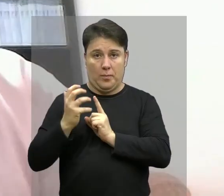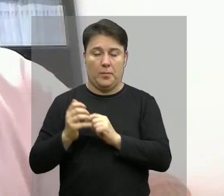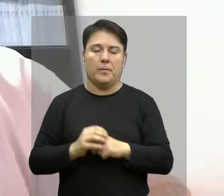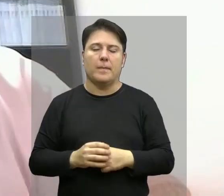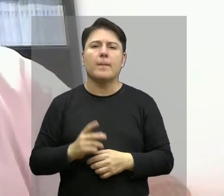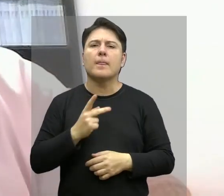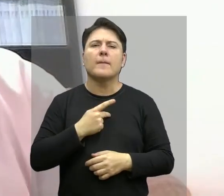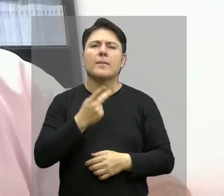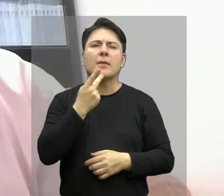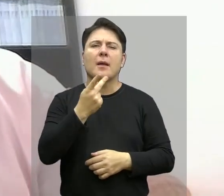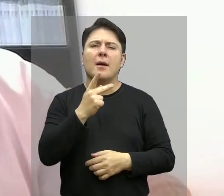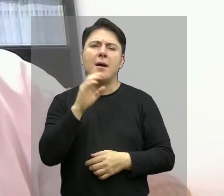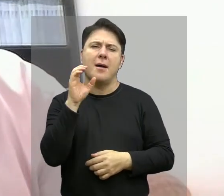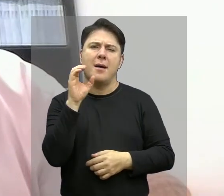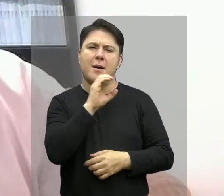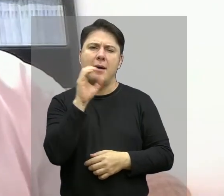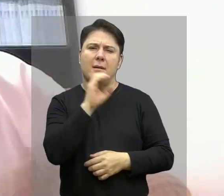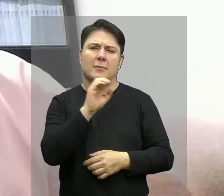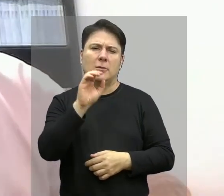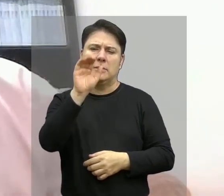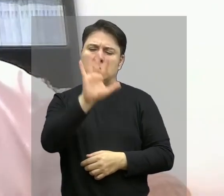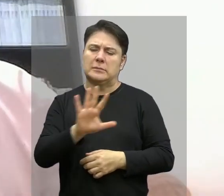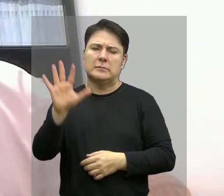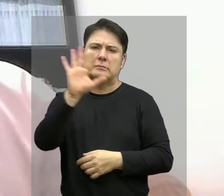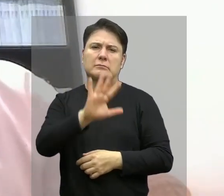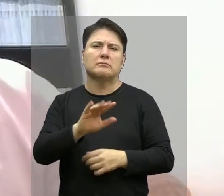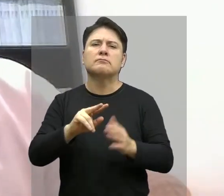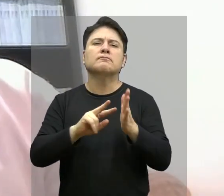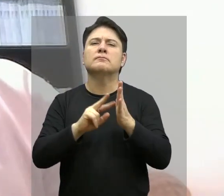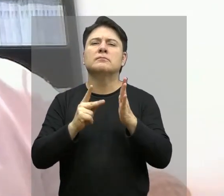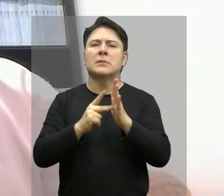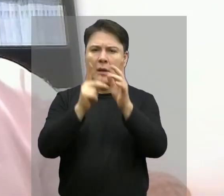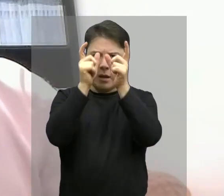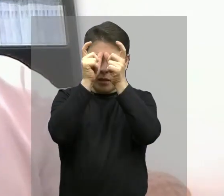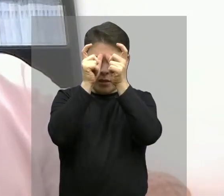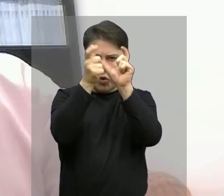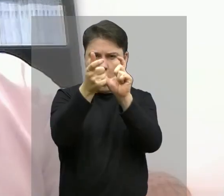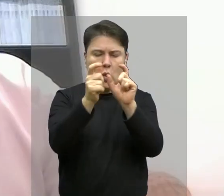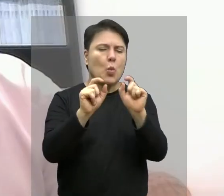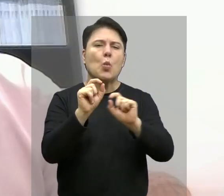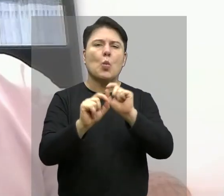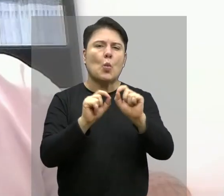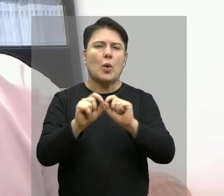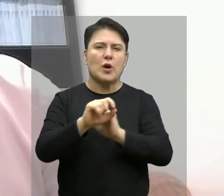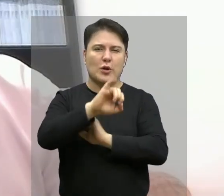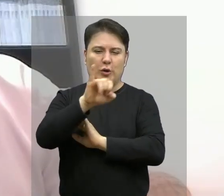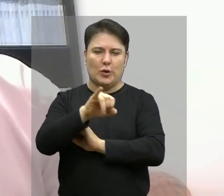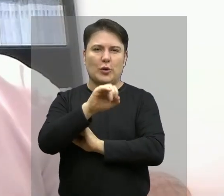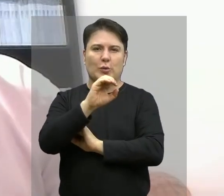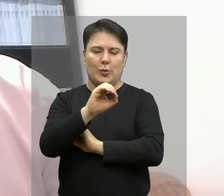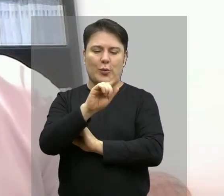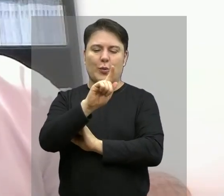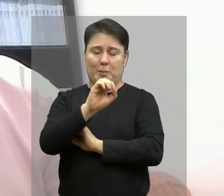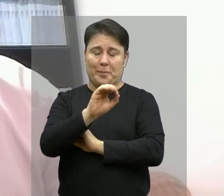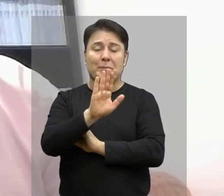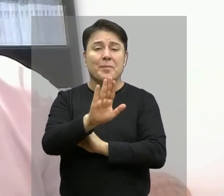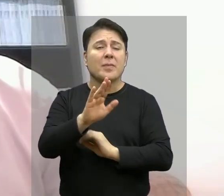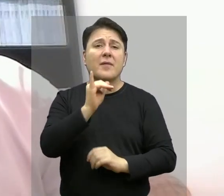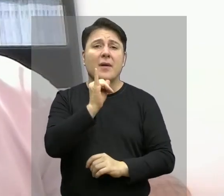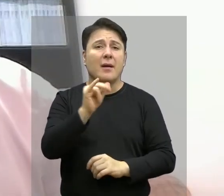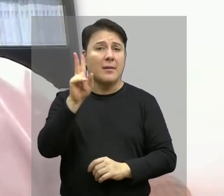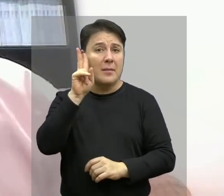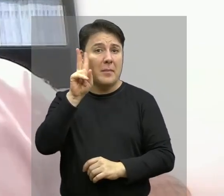brevemente aqui um pouquinho, no geral, sobre o que é esse transtorno do jogo, É importante lembrar a todos que